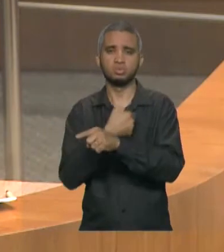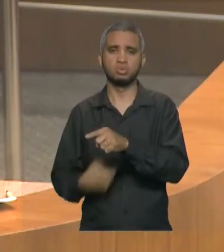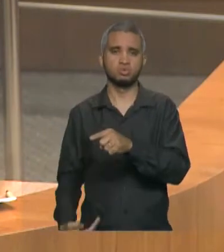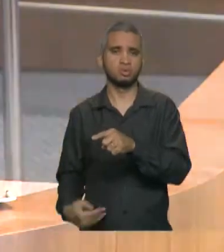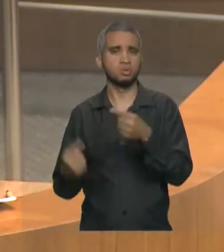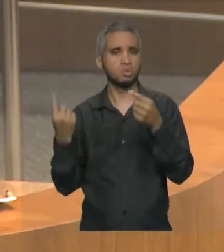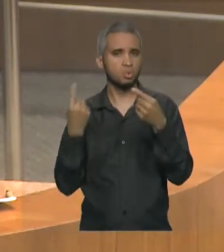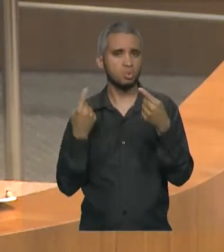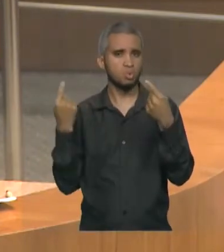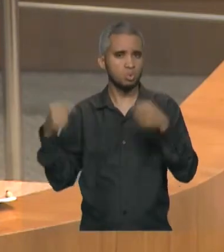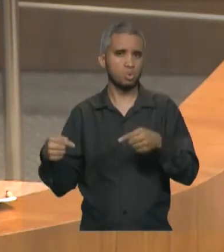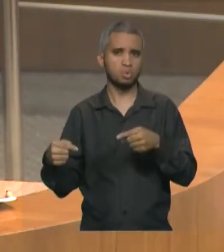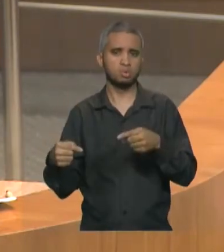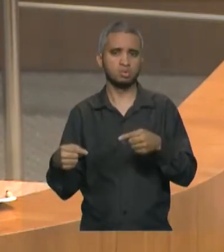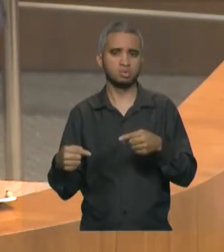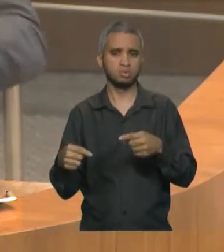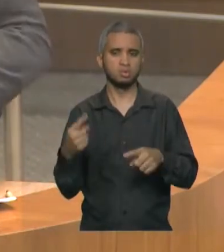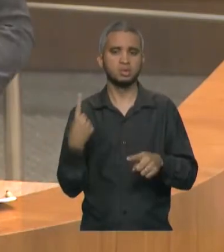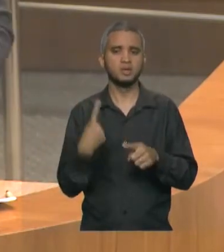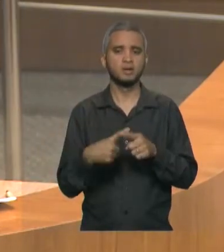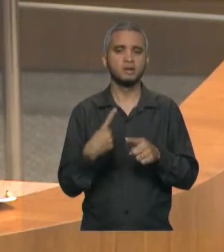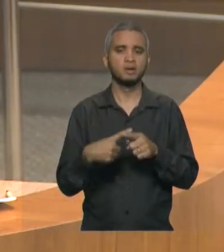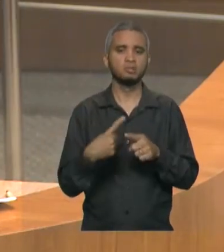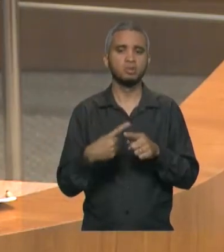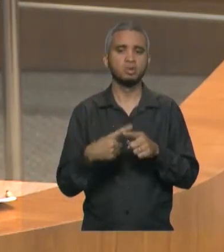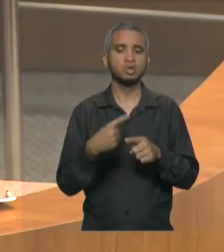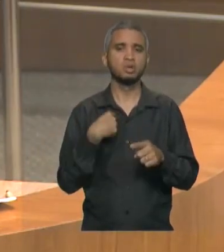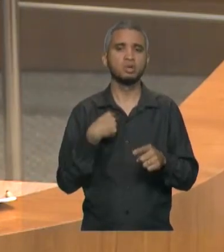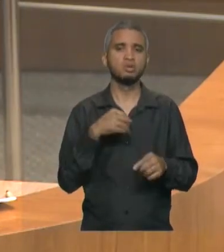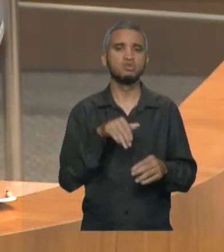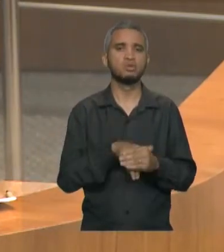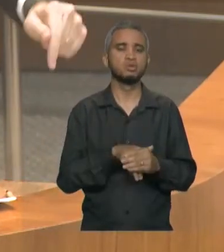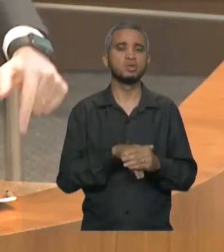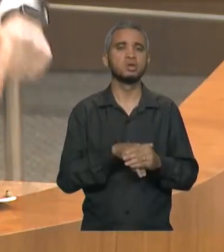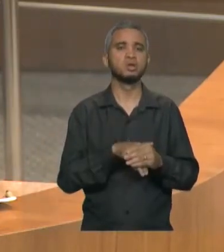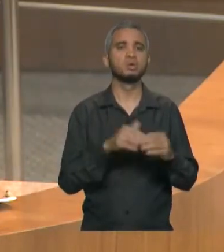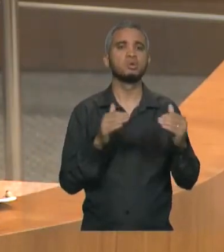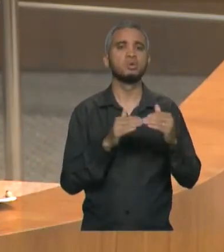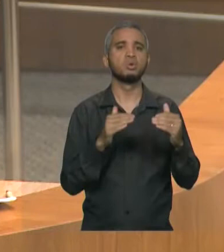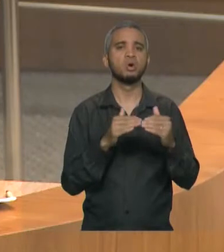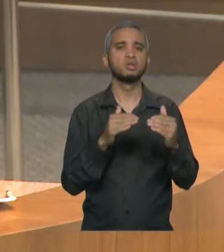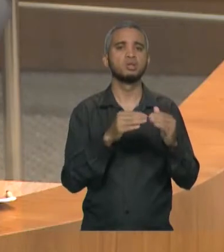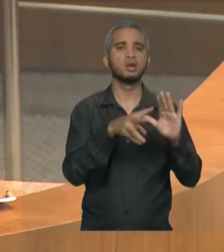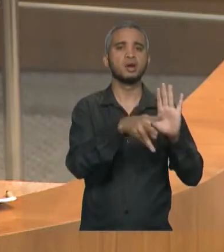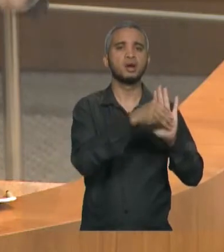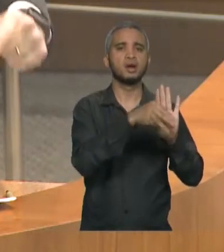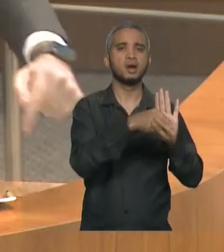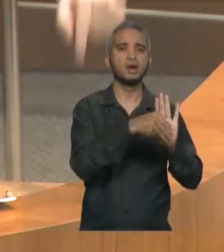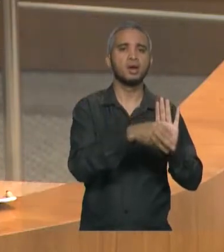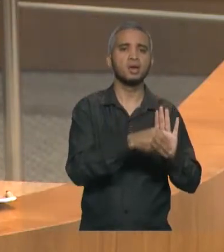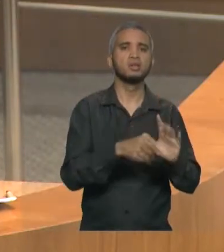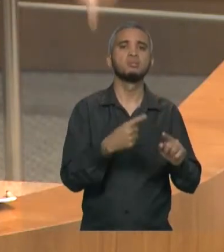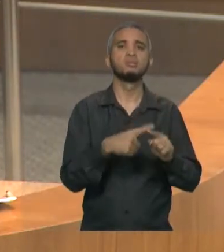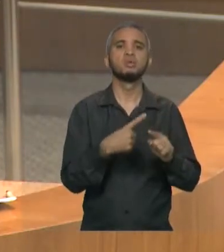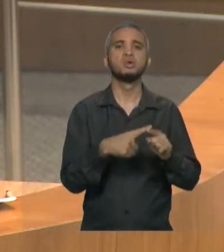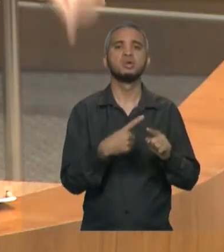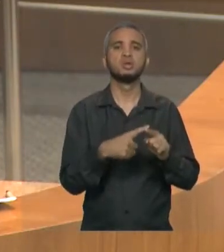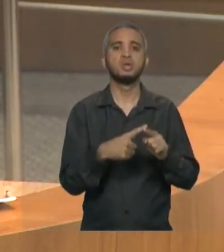favor das minhas emendas e das emendas dos nobres deputados? Porque nós vamos lutar, eu e